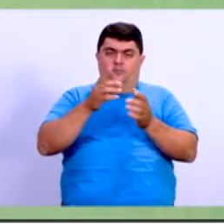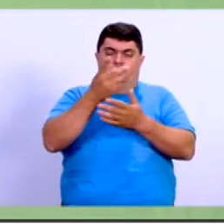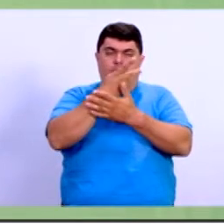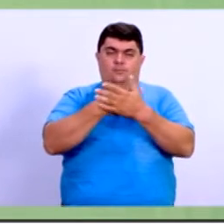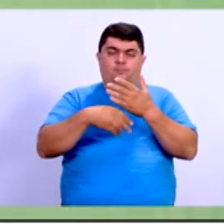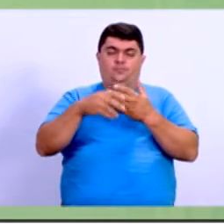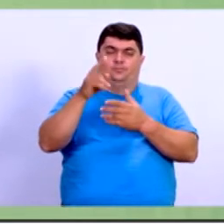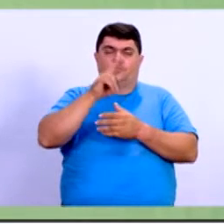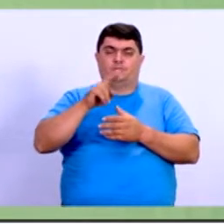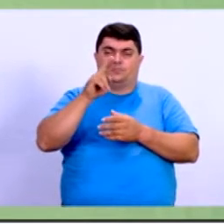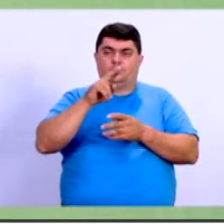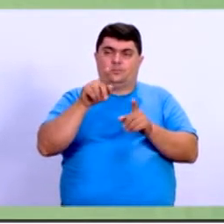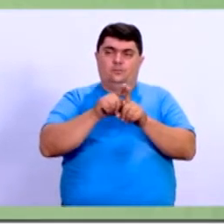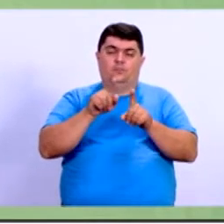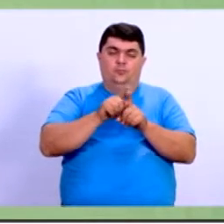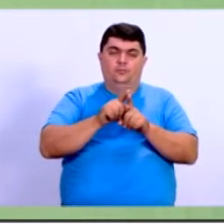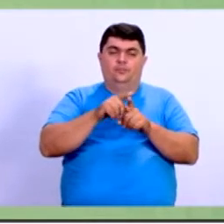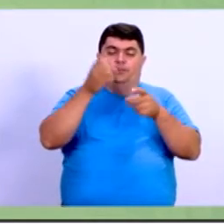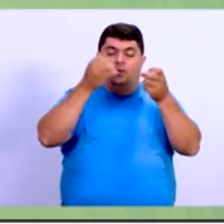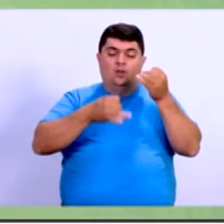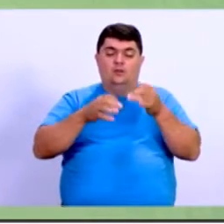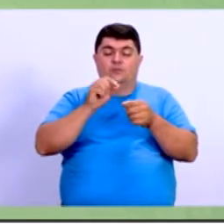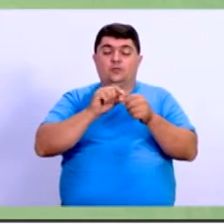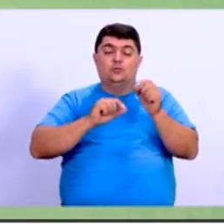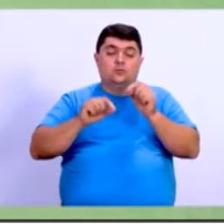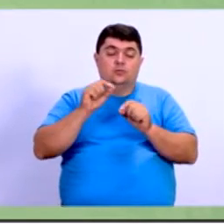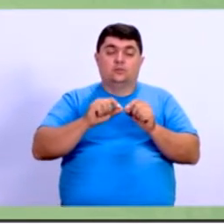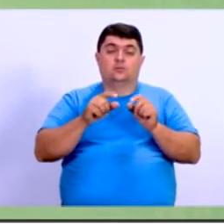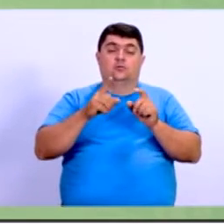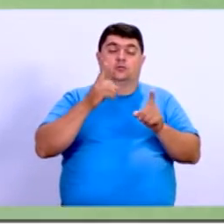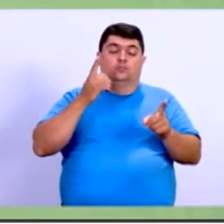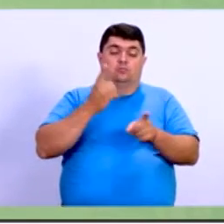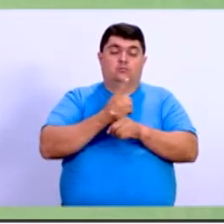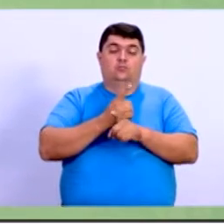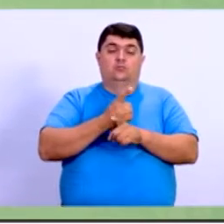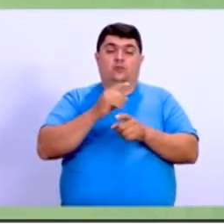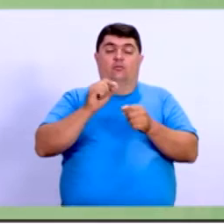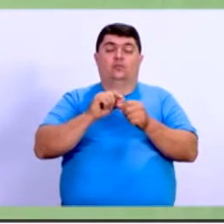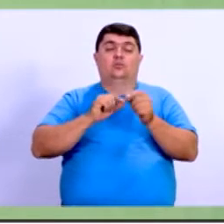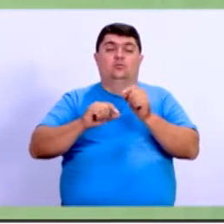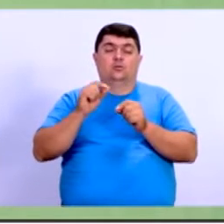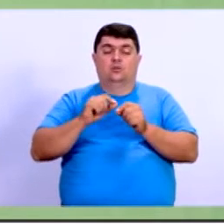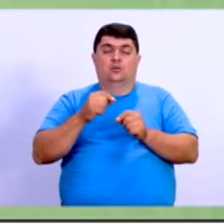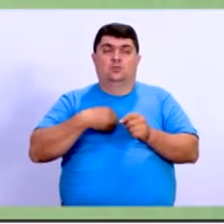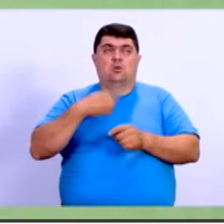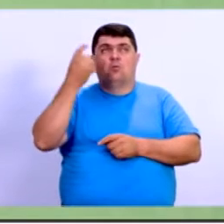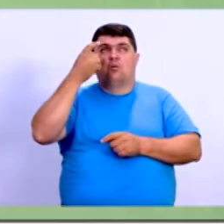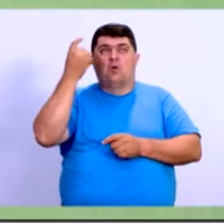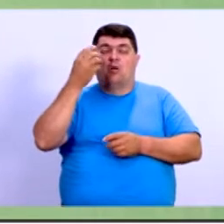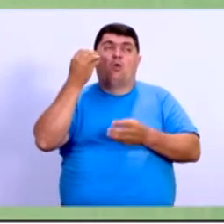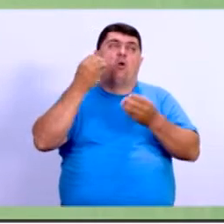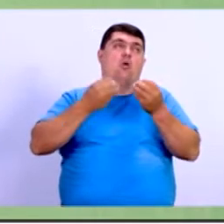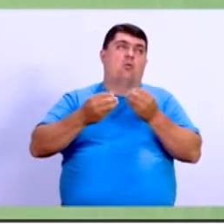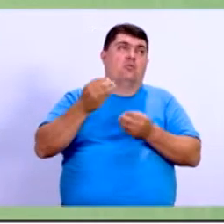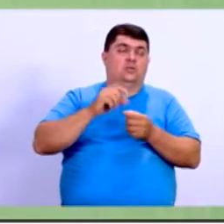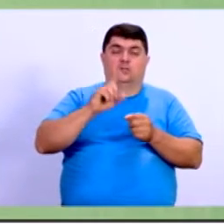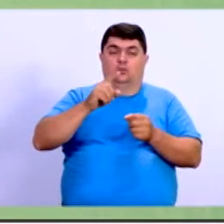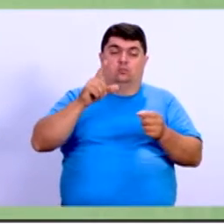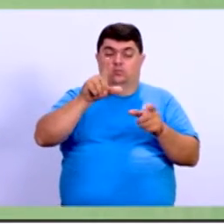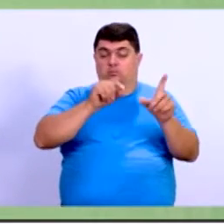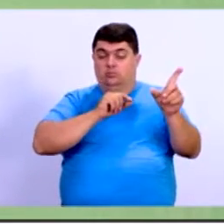requisitos funcionais, descrever as ações, identificar o que tem que ser feito sem ficar se preocupando em como que ele vai ser feito,